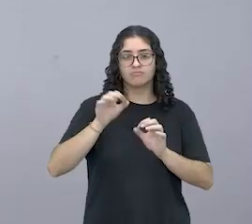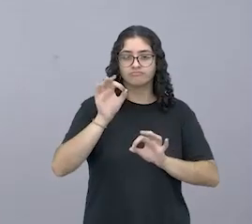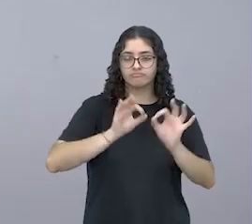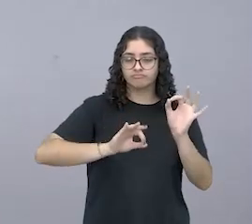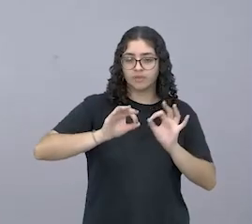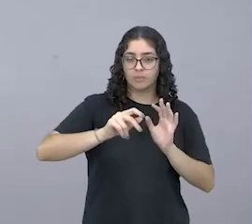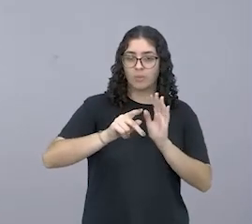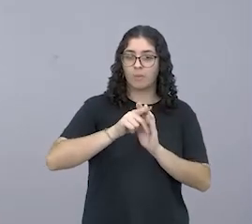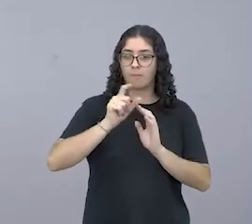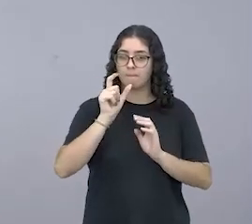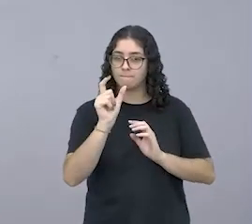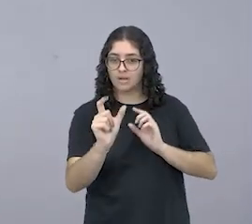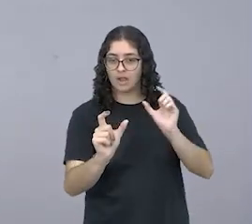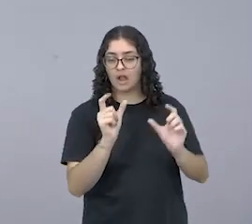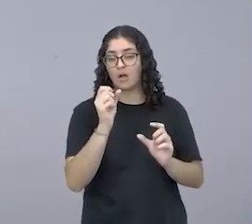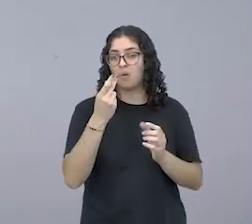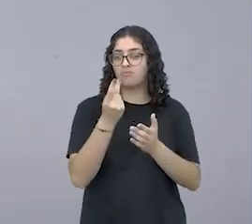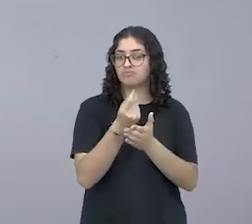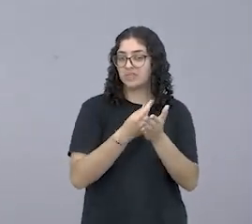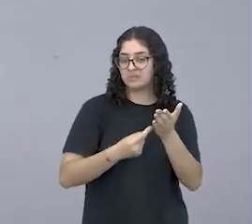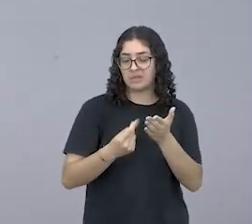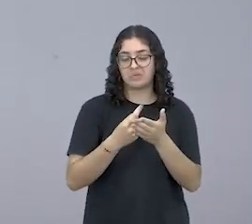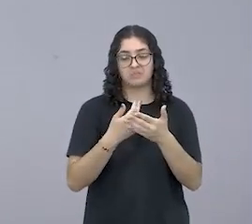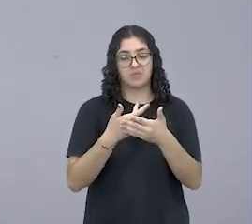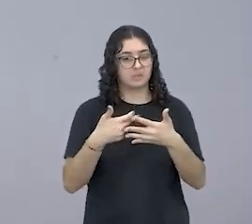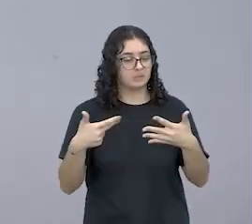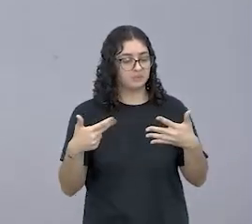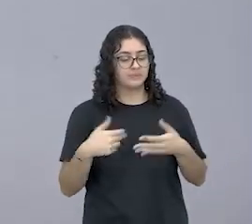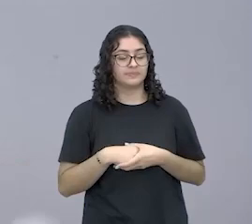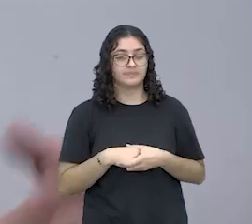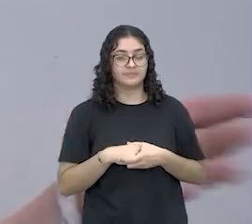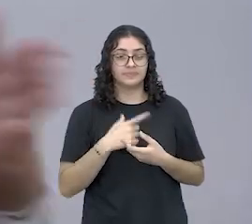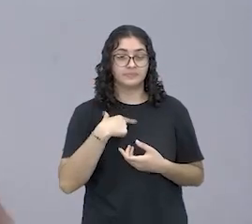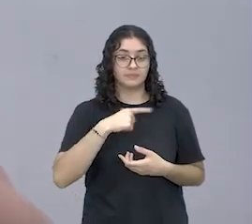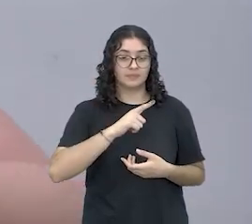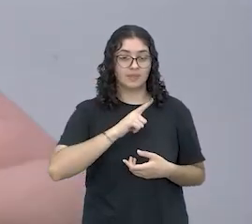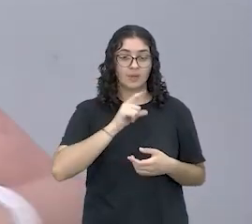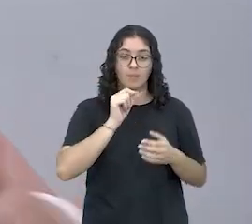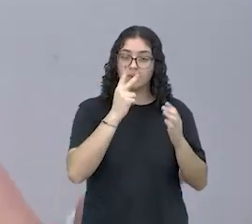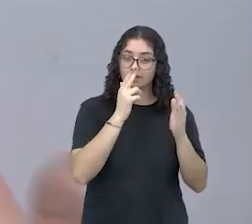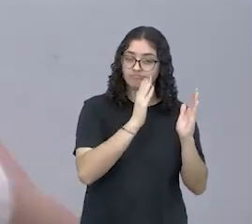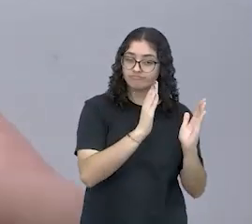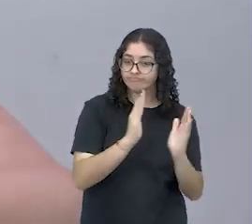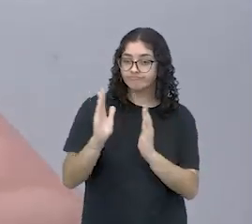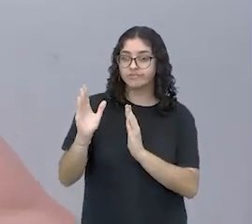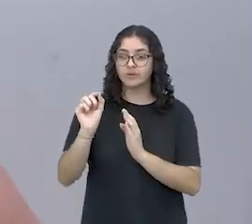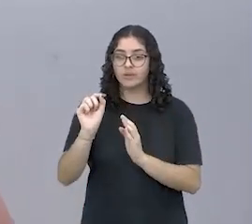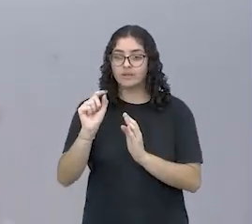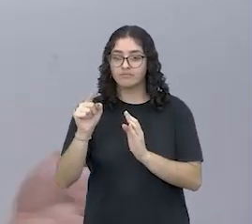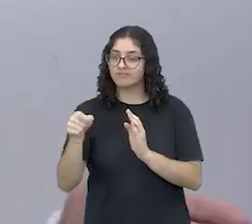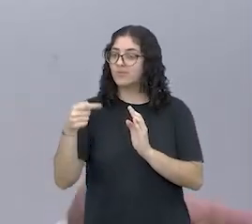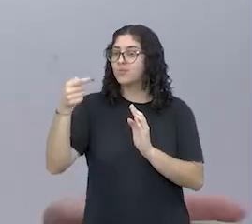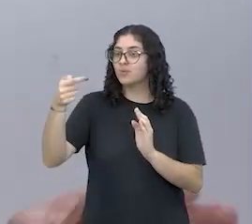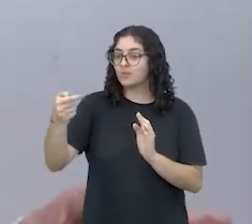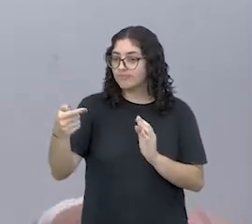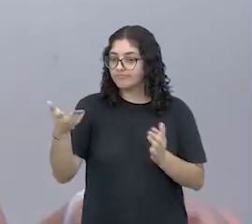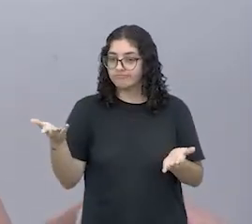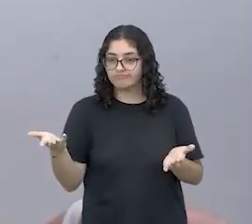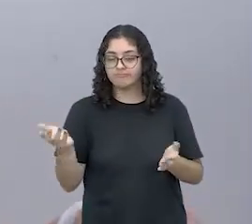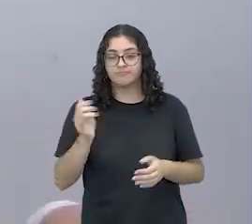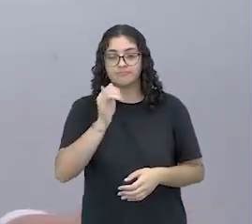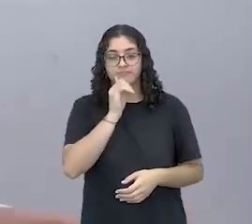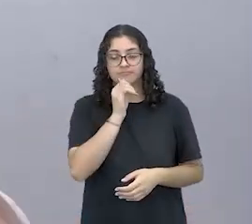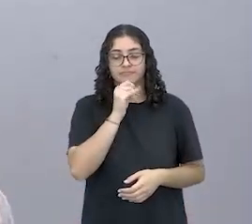por meio de palavras, símbolos ou desenhos. Então, eu tenho aí a sequência, né? O que, uhum. que vem depois? E aí, eu tenho